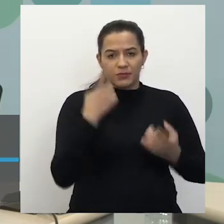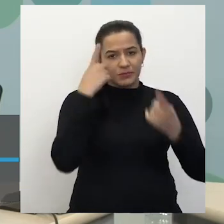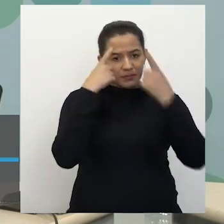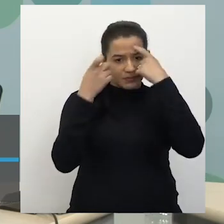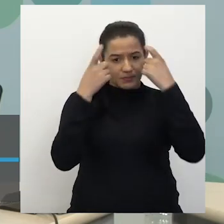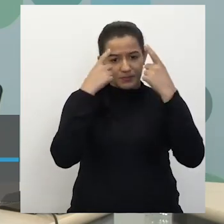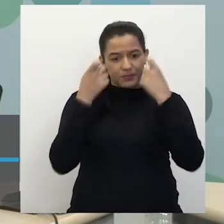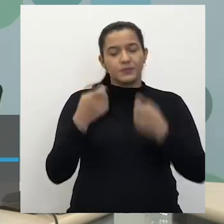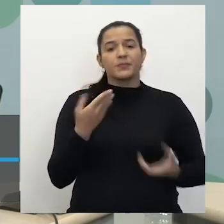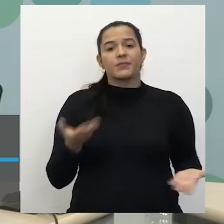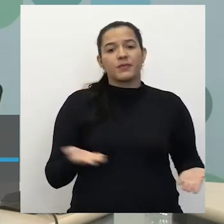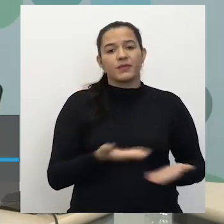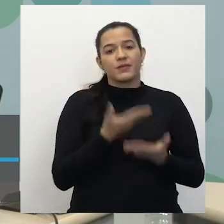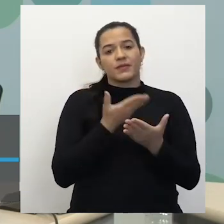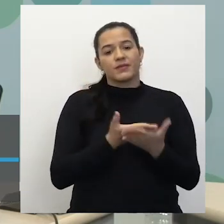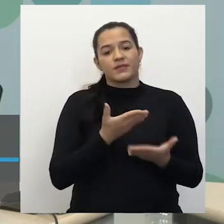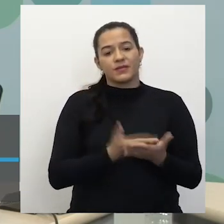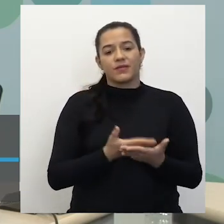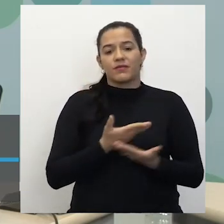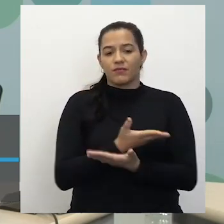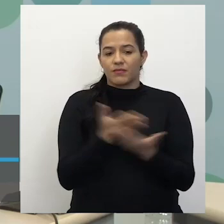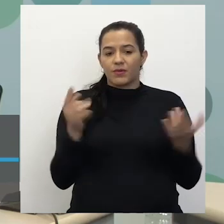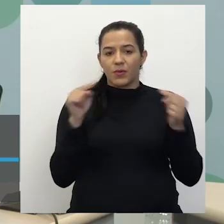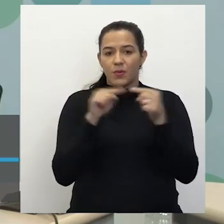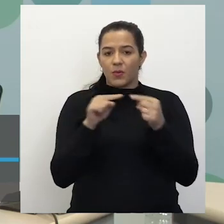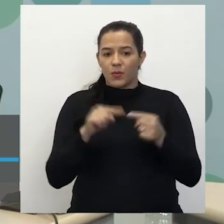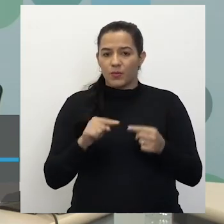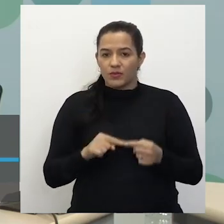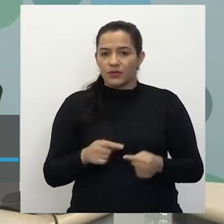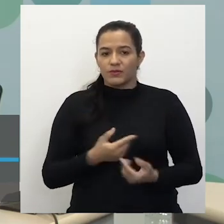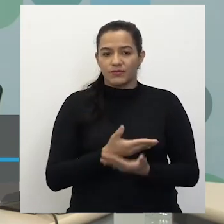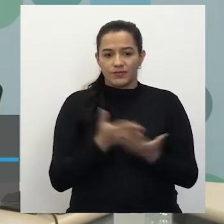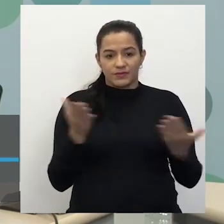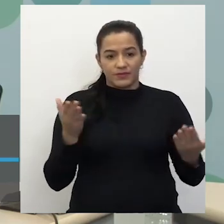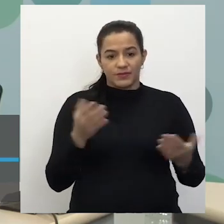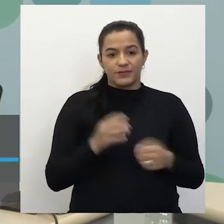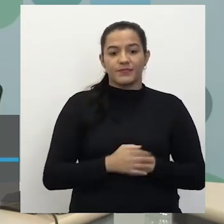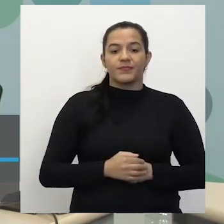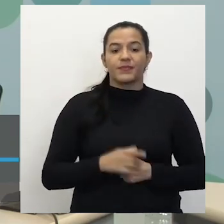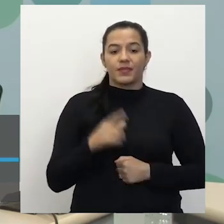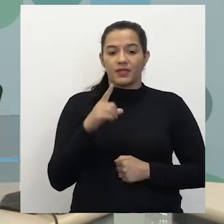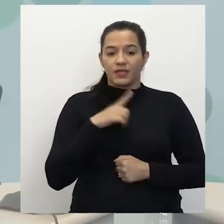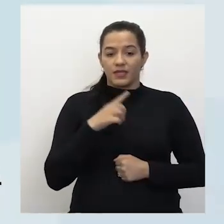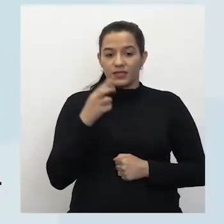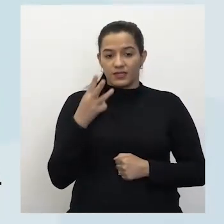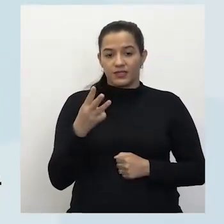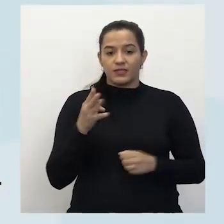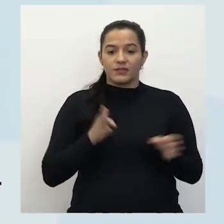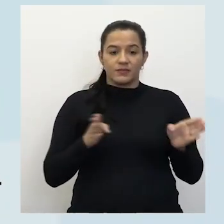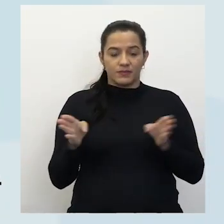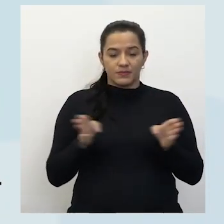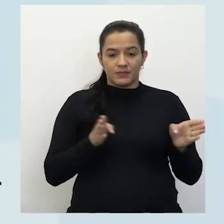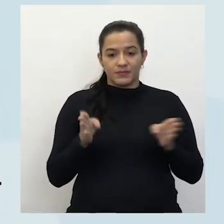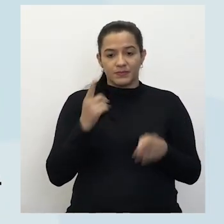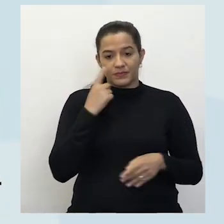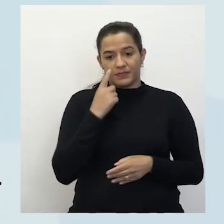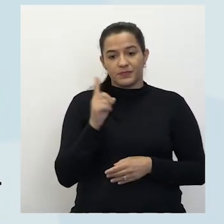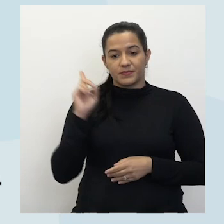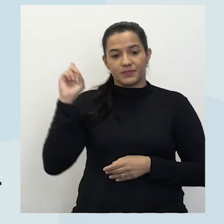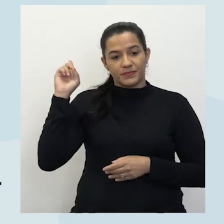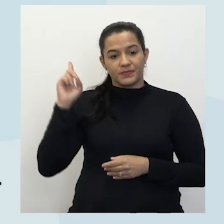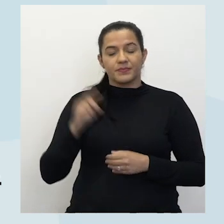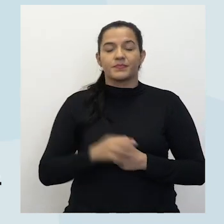essa aula também tem tudo a ver com vocês, gente. Olha, vamos de acolhida, a gente tem 3 momentos de acolhida. Abram o chat, por favor,